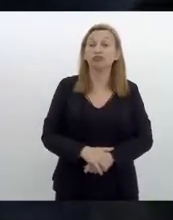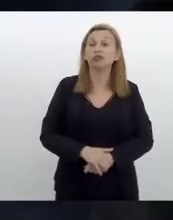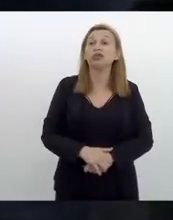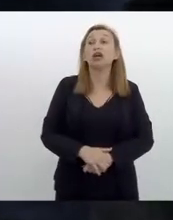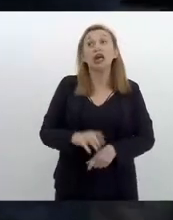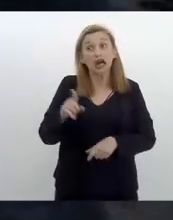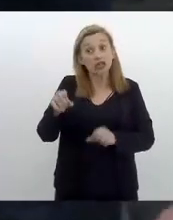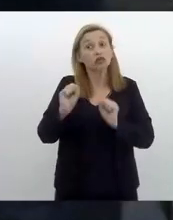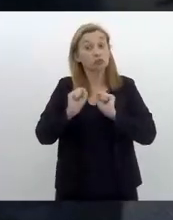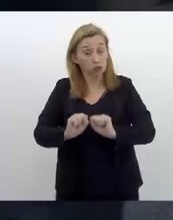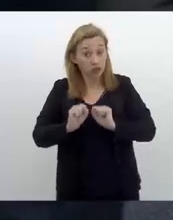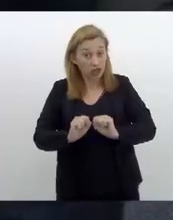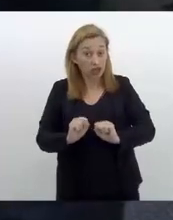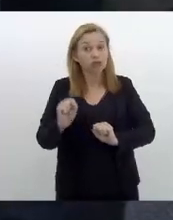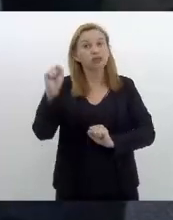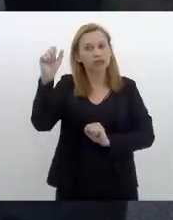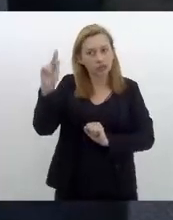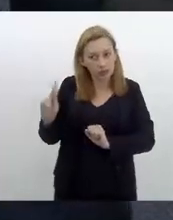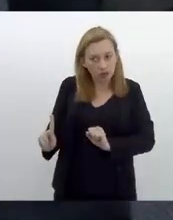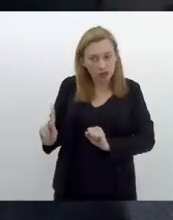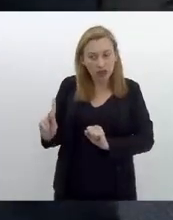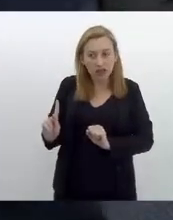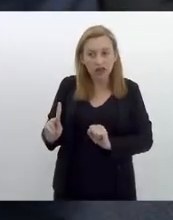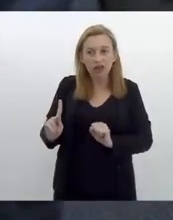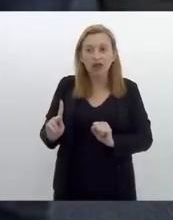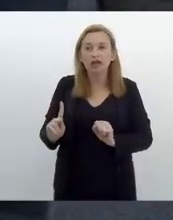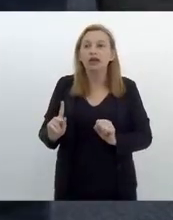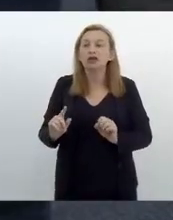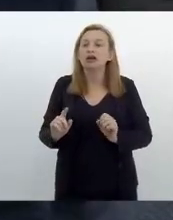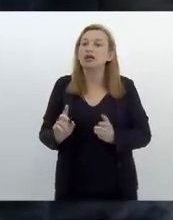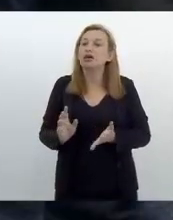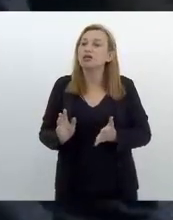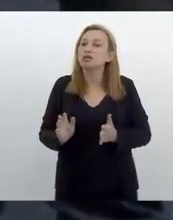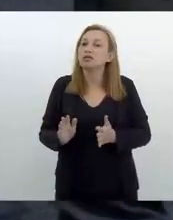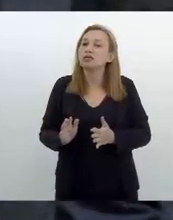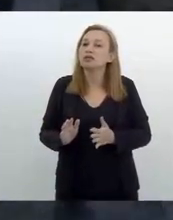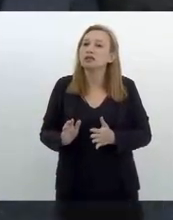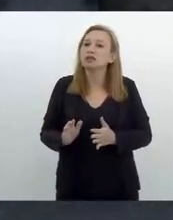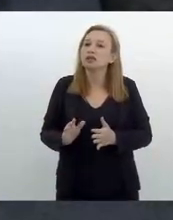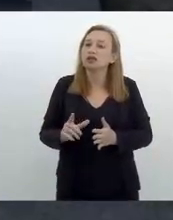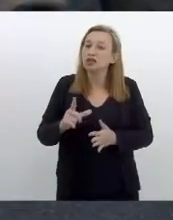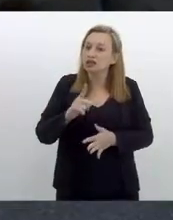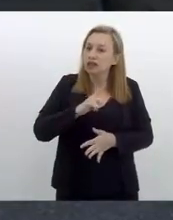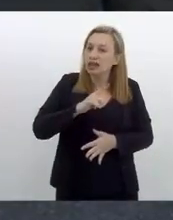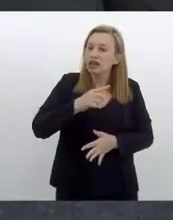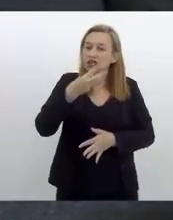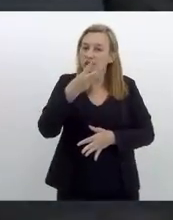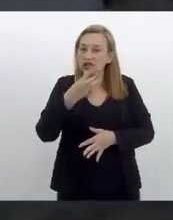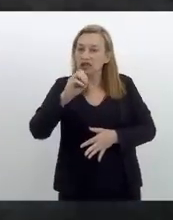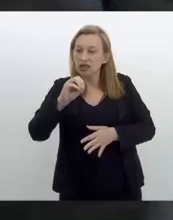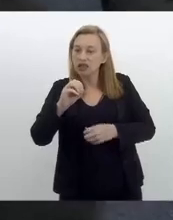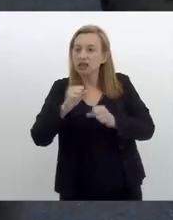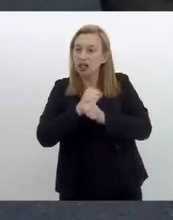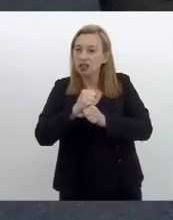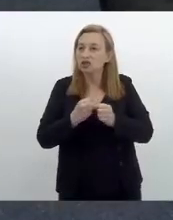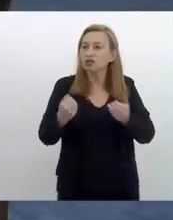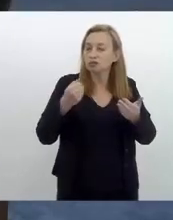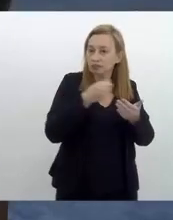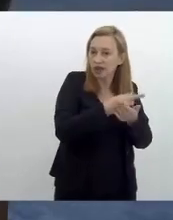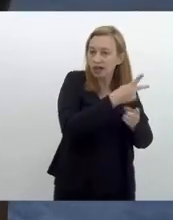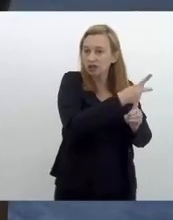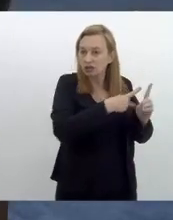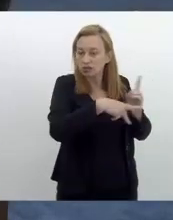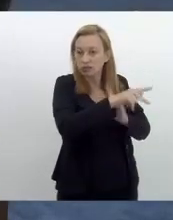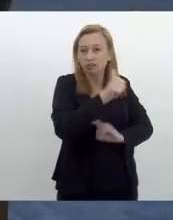poderão se aposentar desde que tenham 30 anos de contribuição para